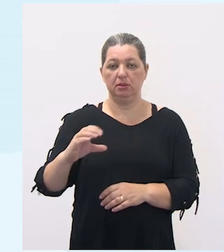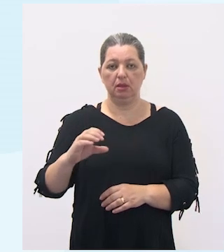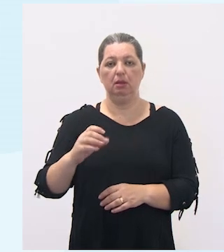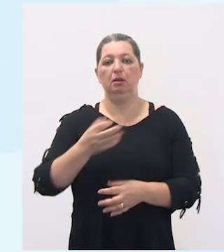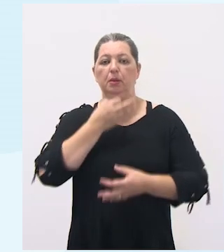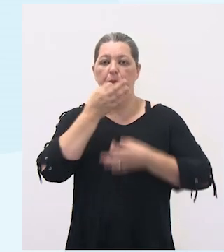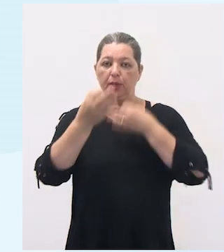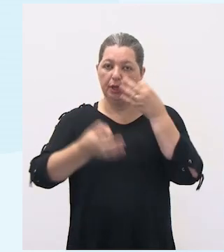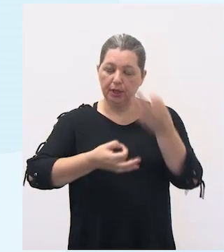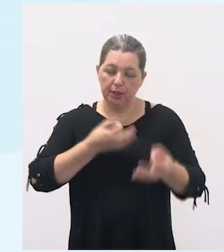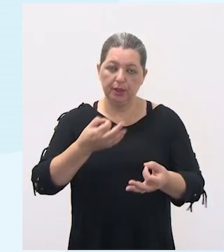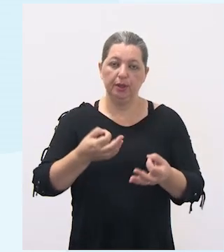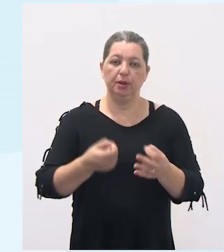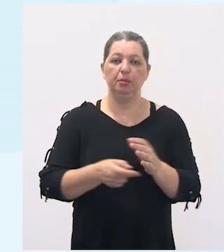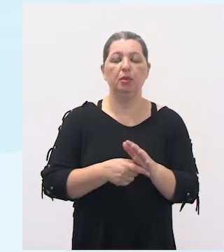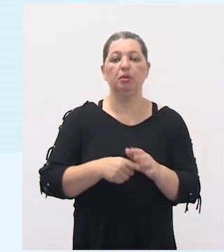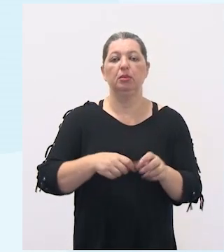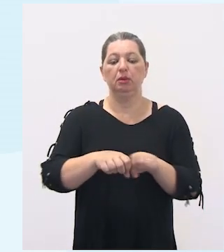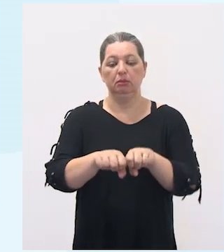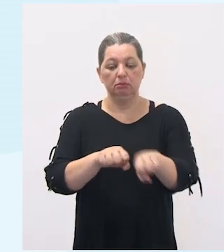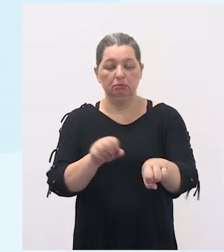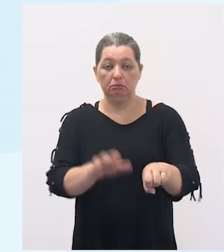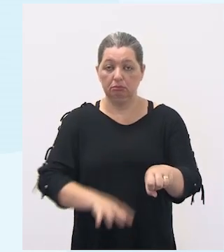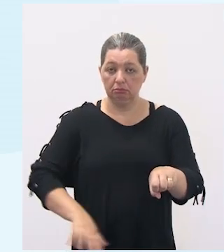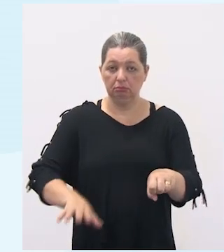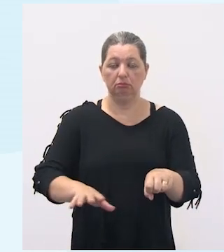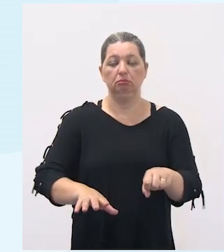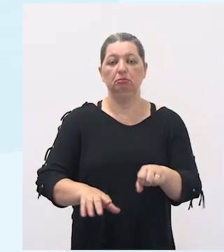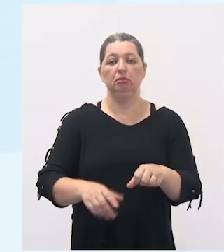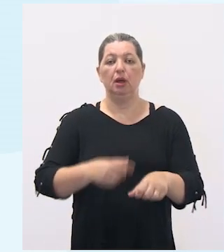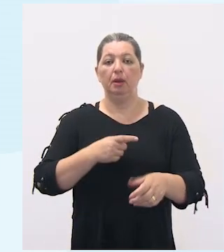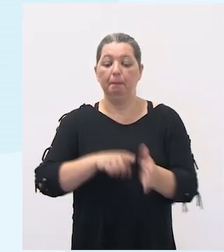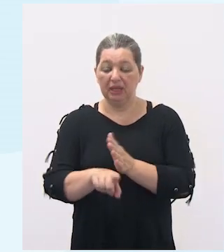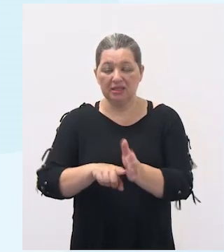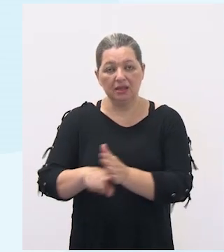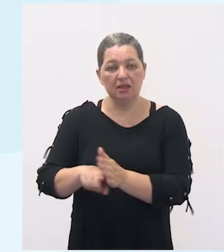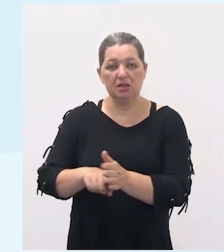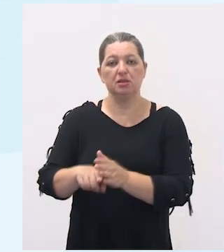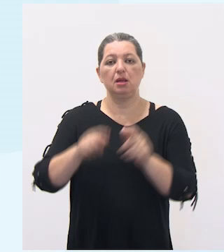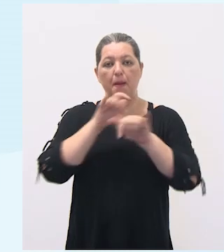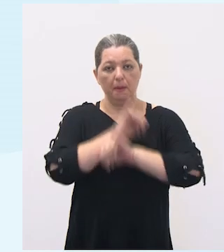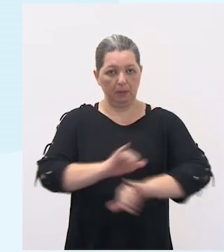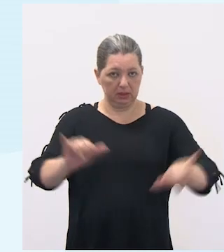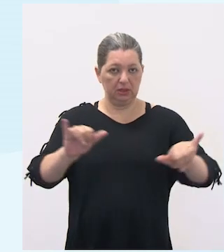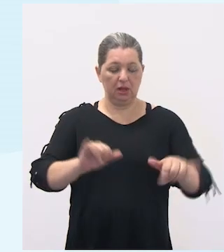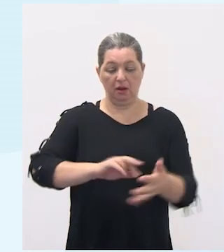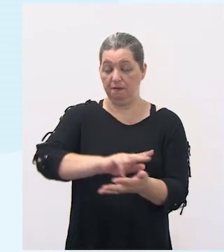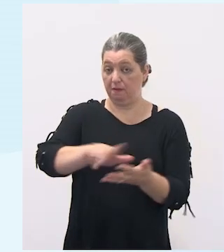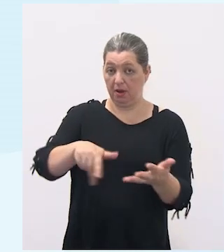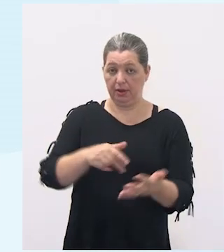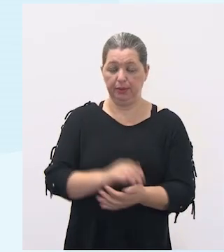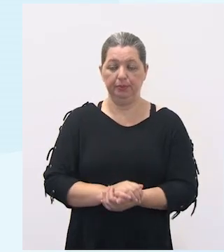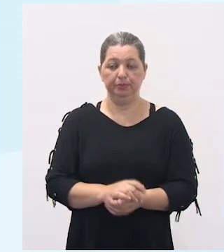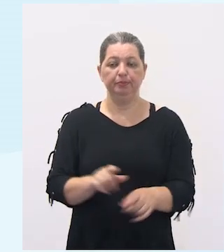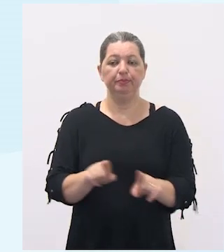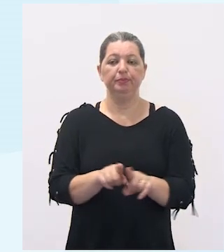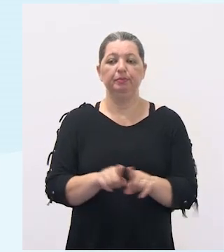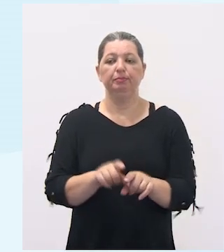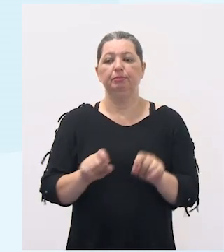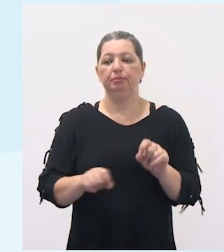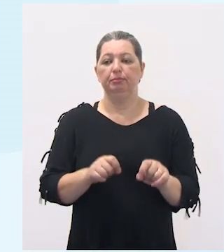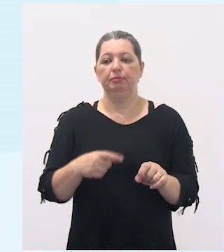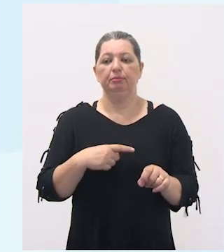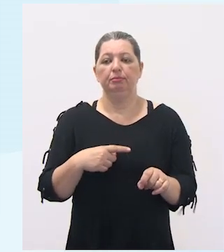opinião, sugestões em textos informativos, jornalístico, publicitário e etc. Distinguir em